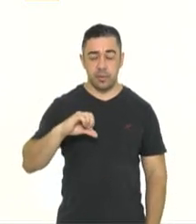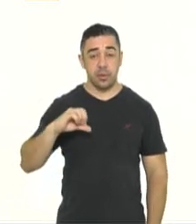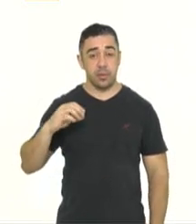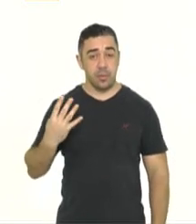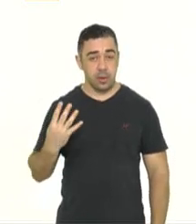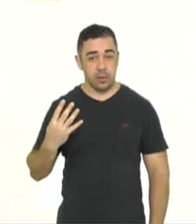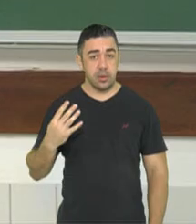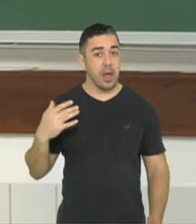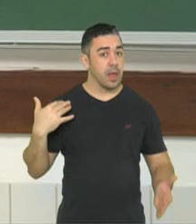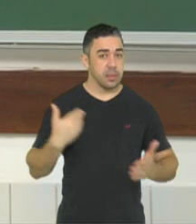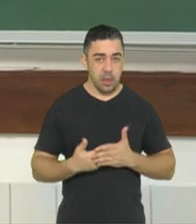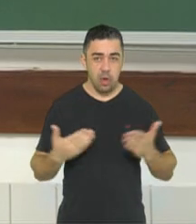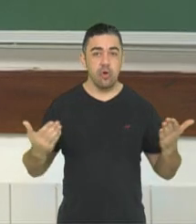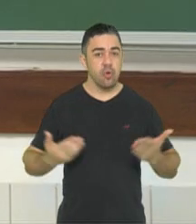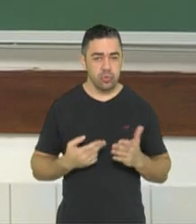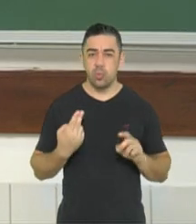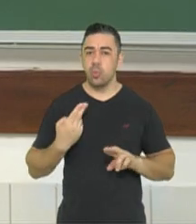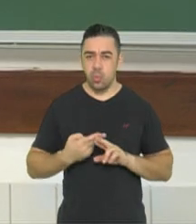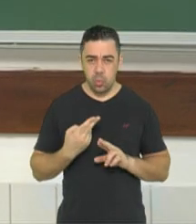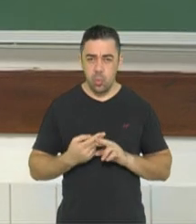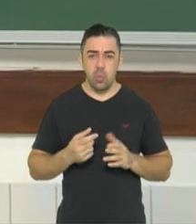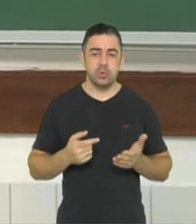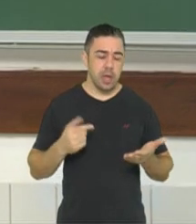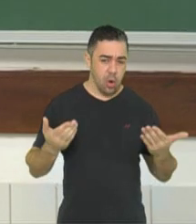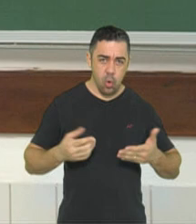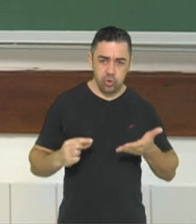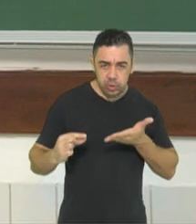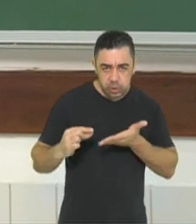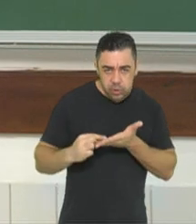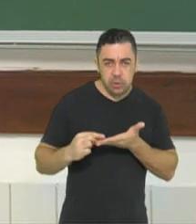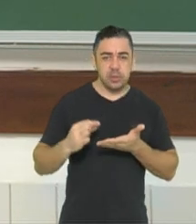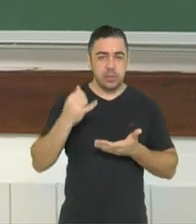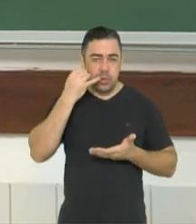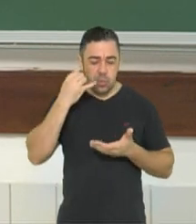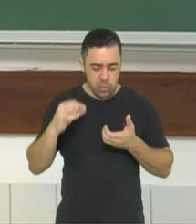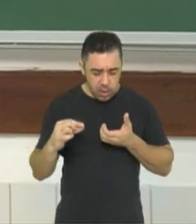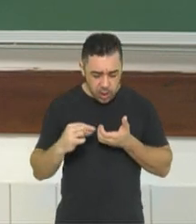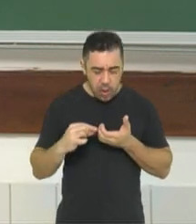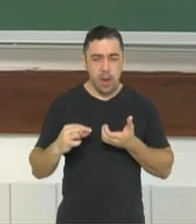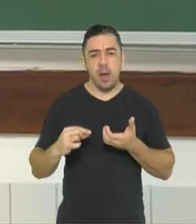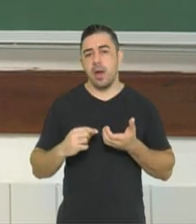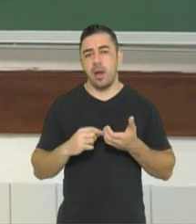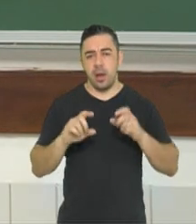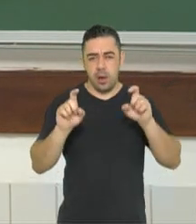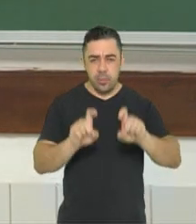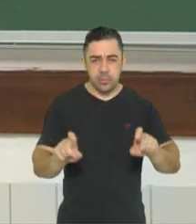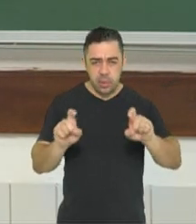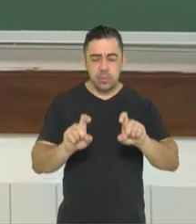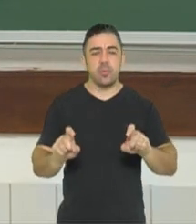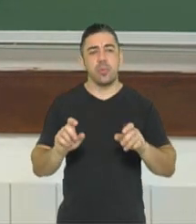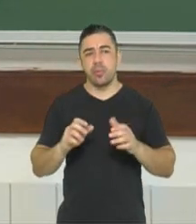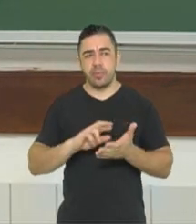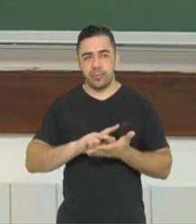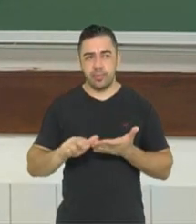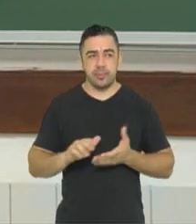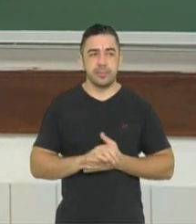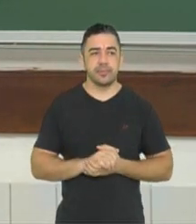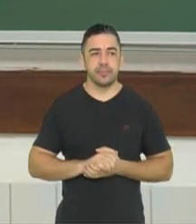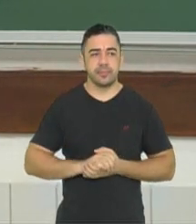1994. Usamos ainda, né, nos celulares, nos computadores, para armazenar dados e imagens.